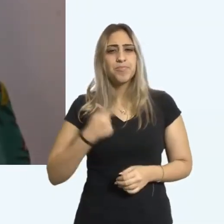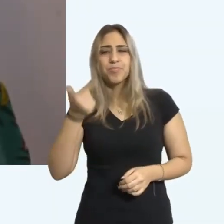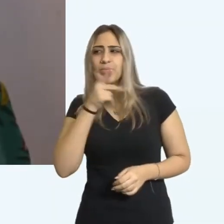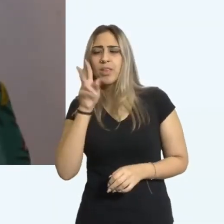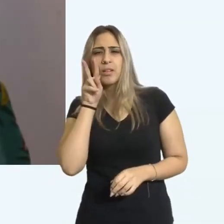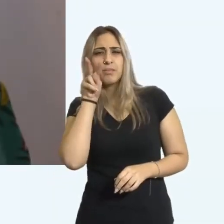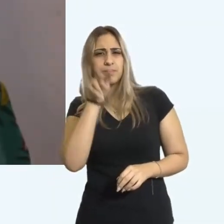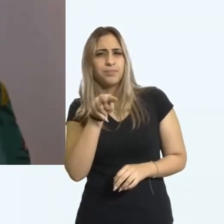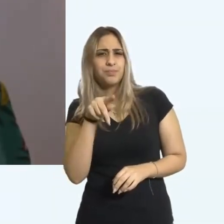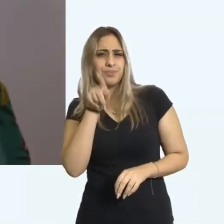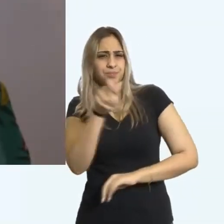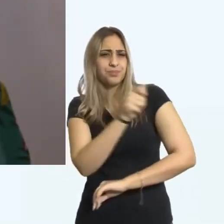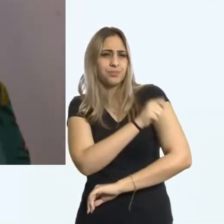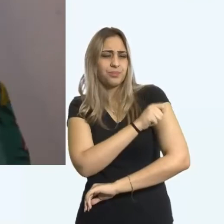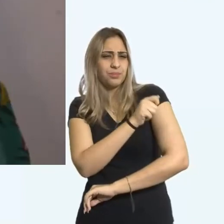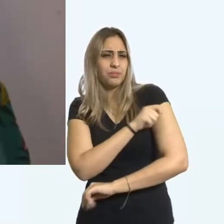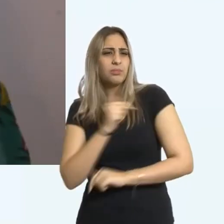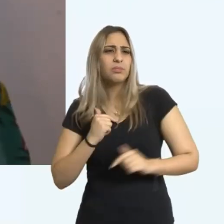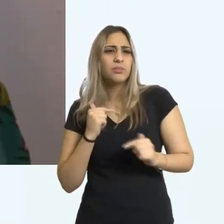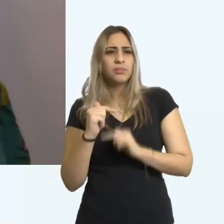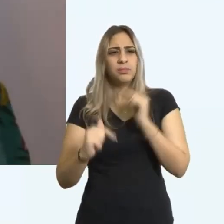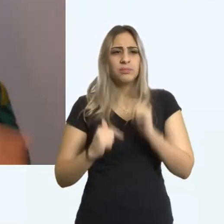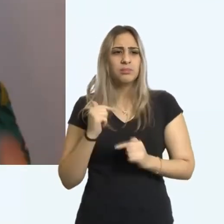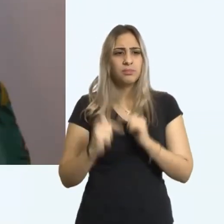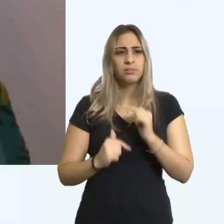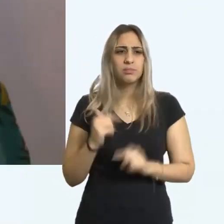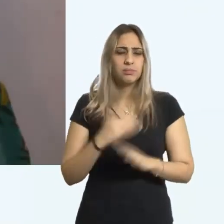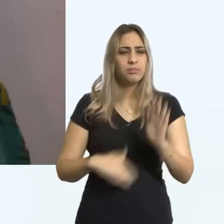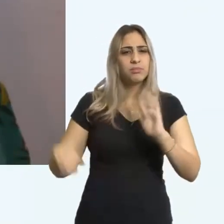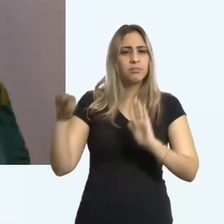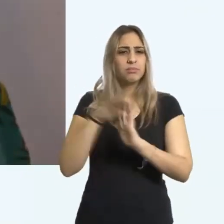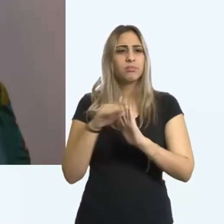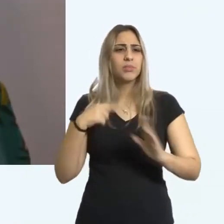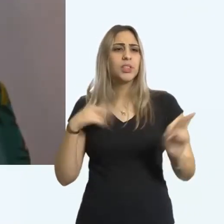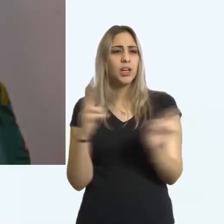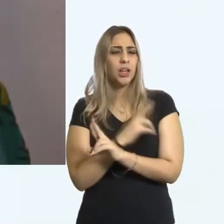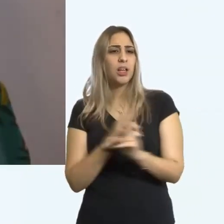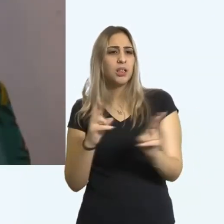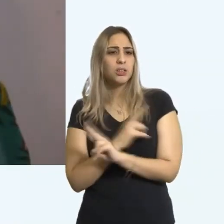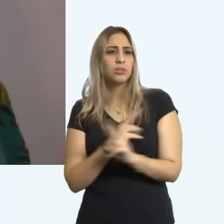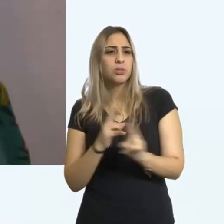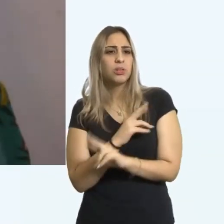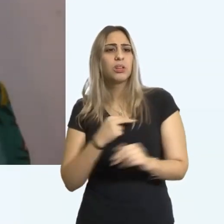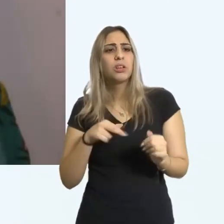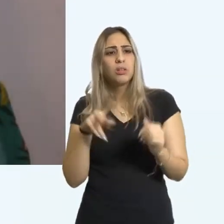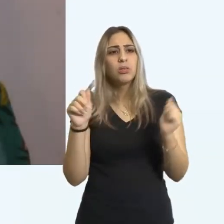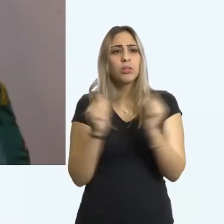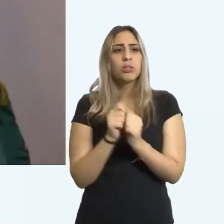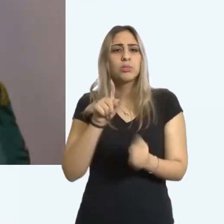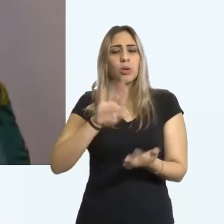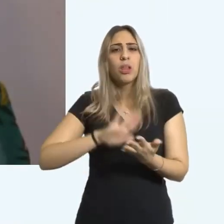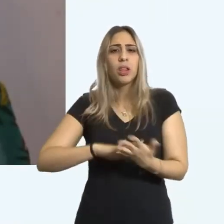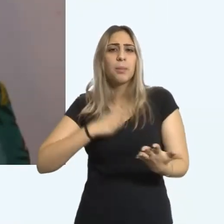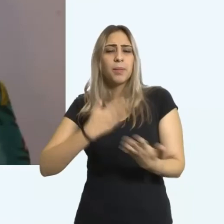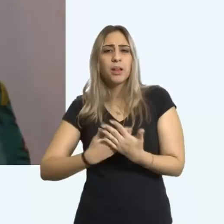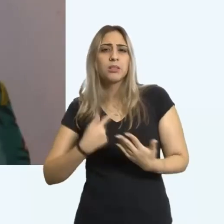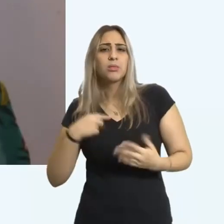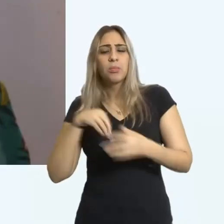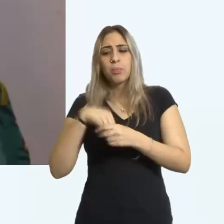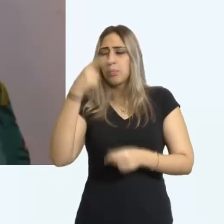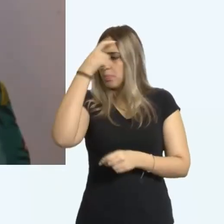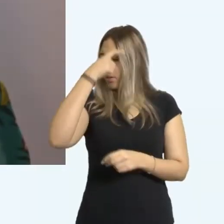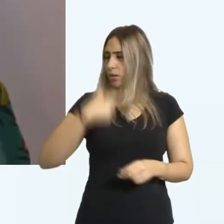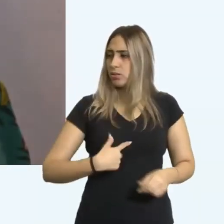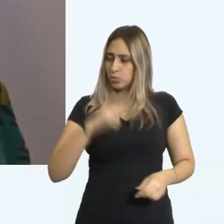olhar do Estudante e trabalho ter envolvido em relacionando ali a sua interpretação pessoal